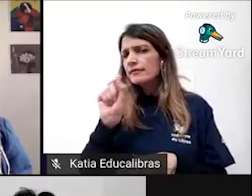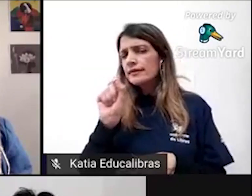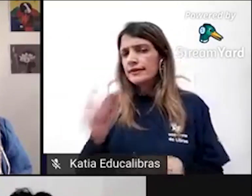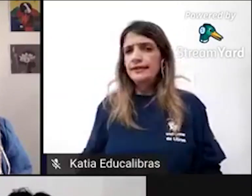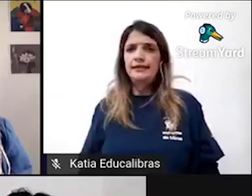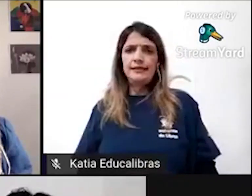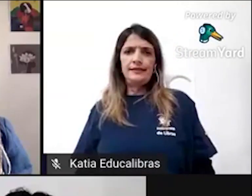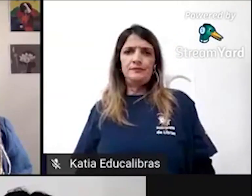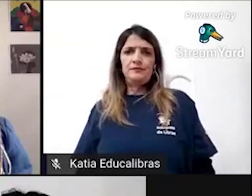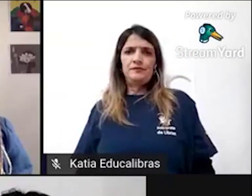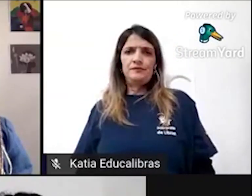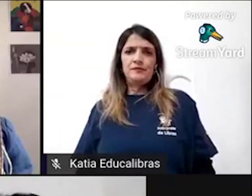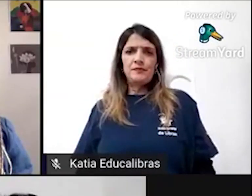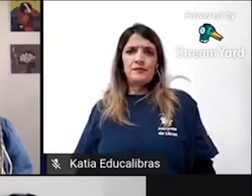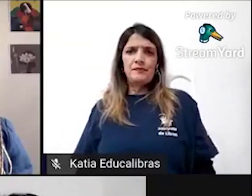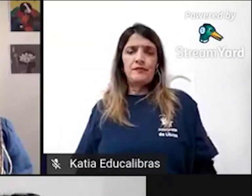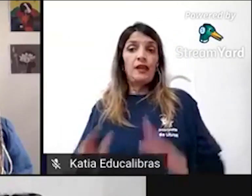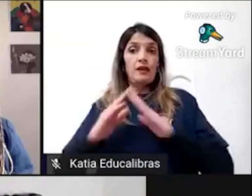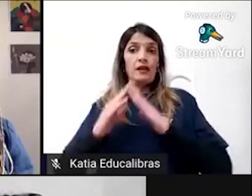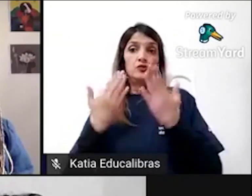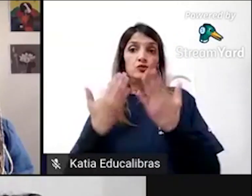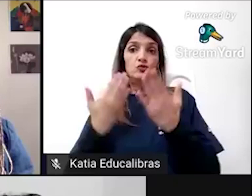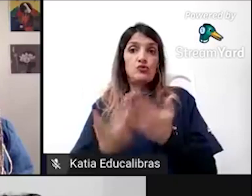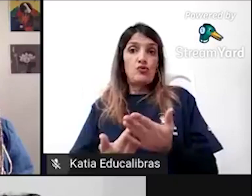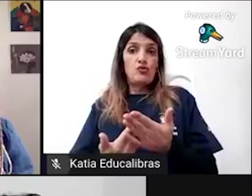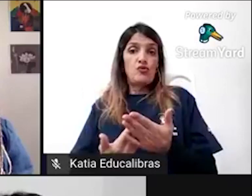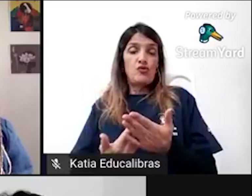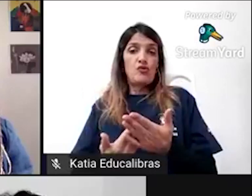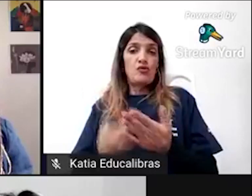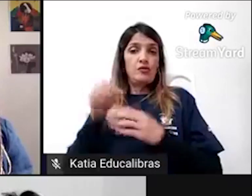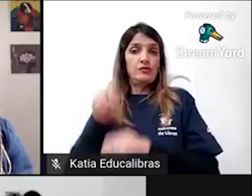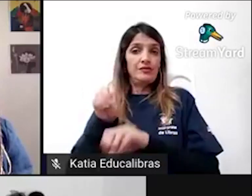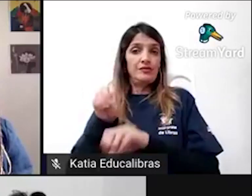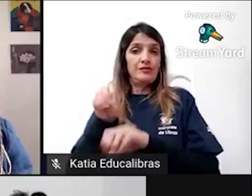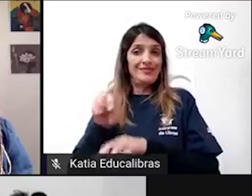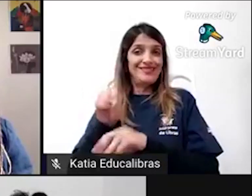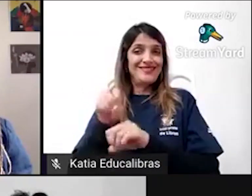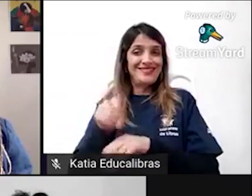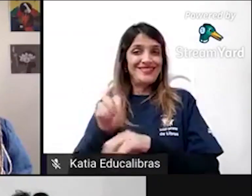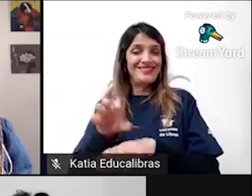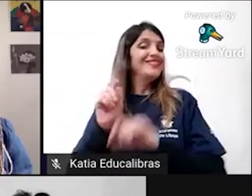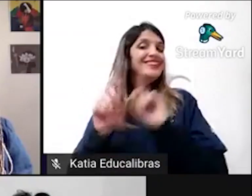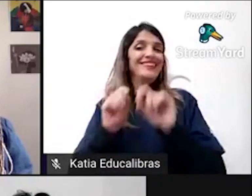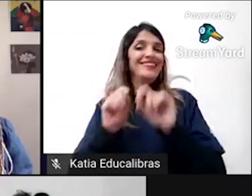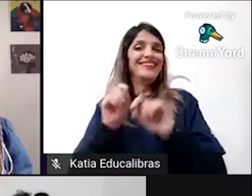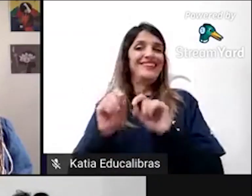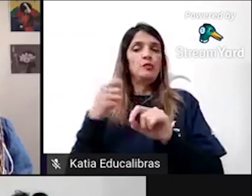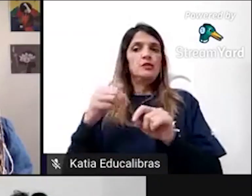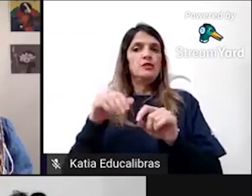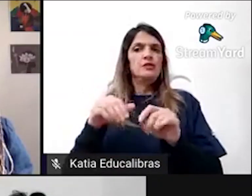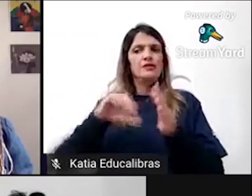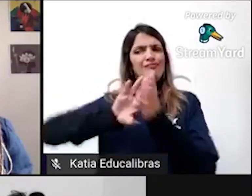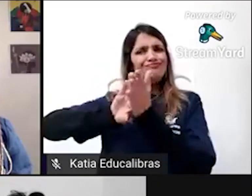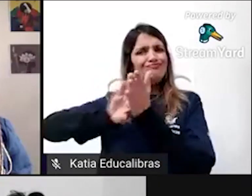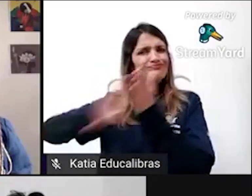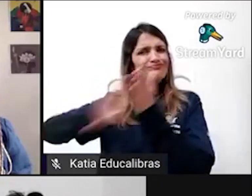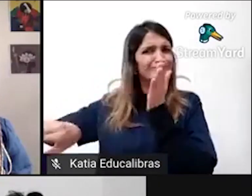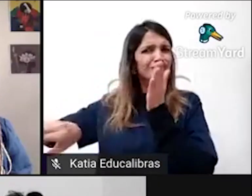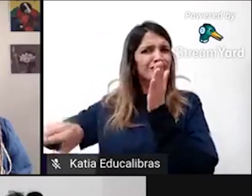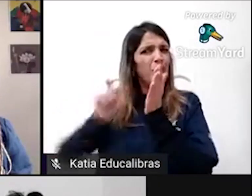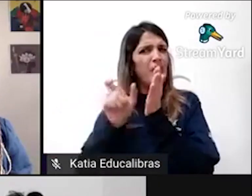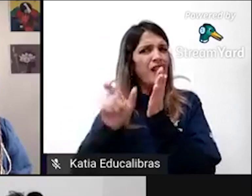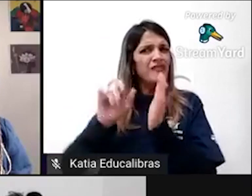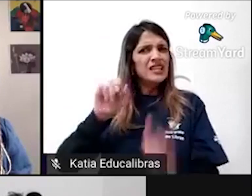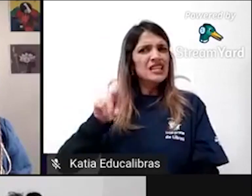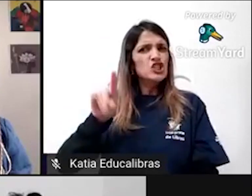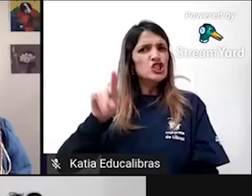a gente, a escola, se quiser mudar a sua narrativa, ela precisa se livrar dessa palavra? Porque essa palavra não